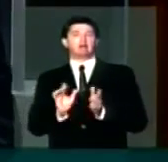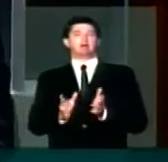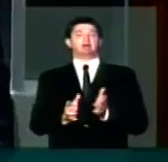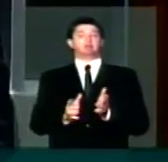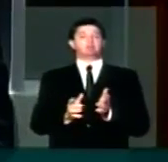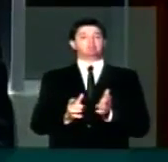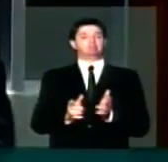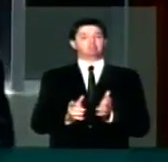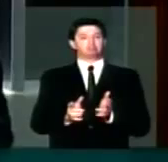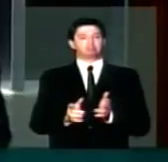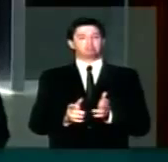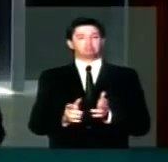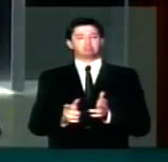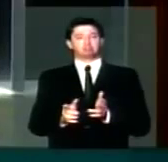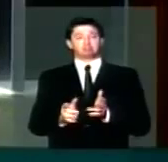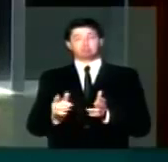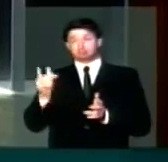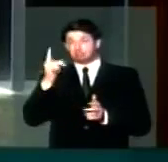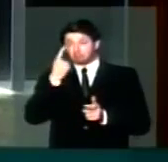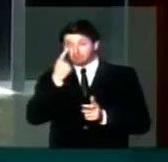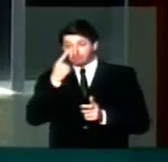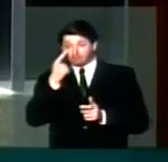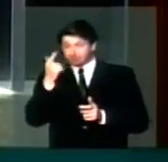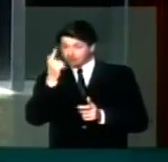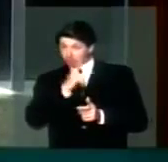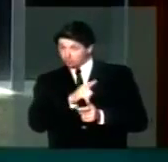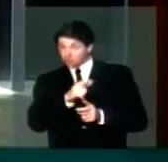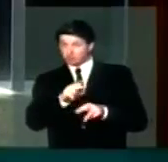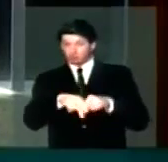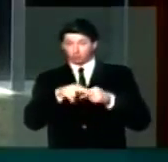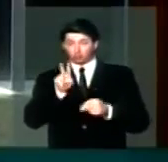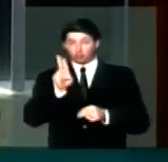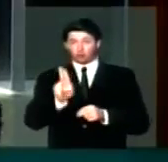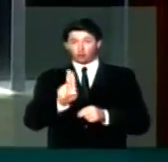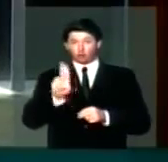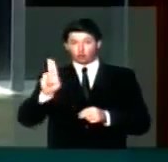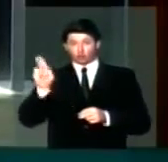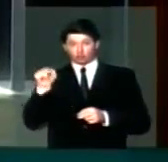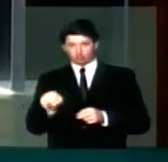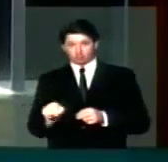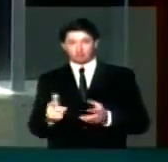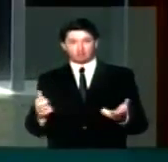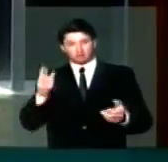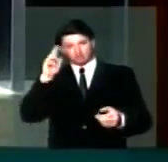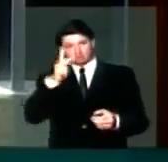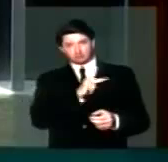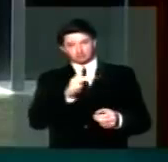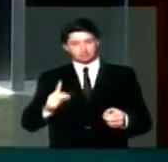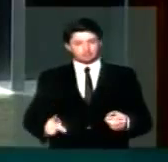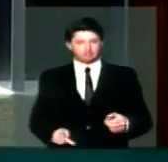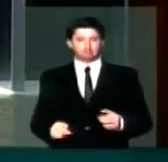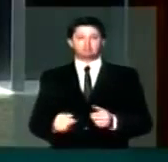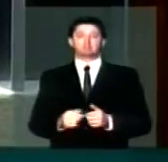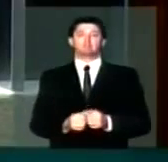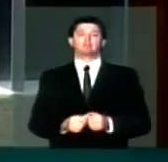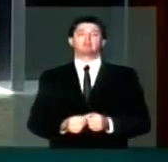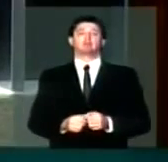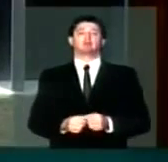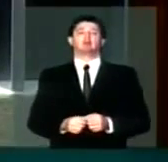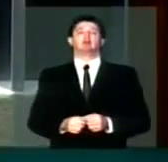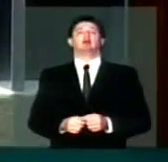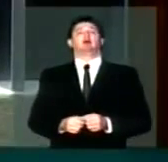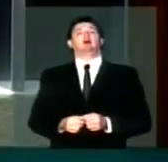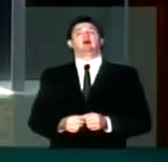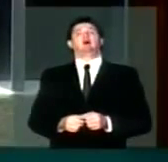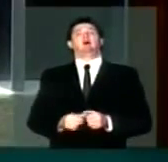que adotasse alguma iniciativa com relação a esses nomes. E aí, senhor presidente, reside o